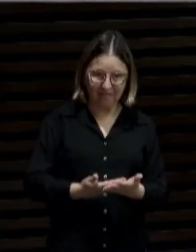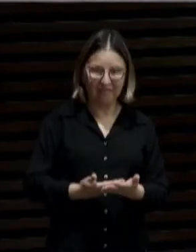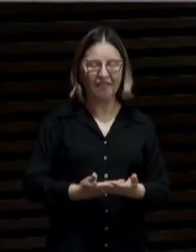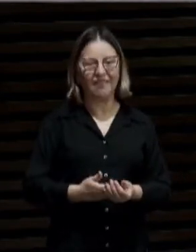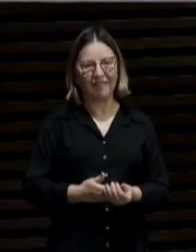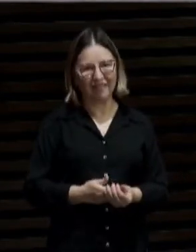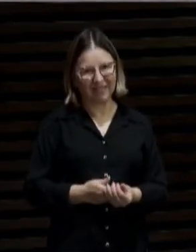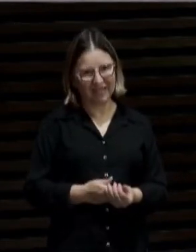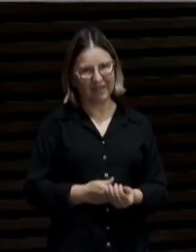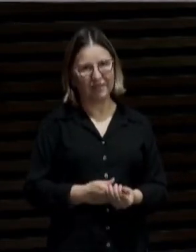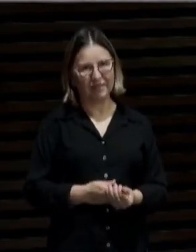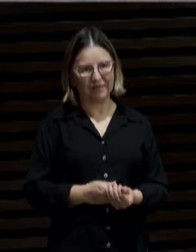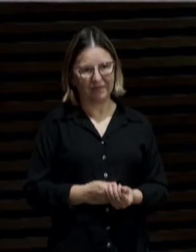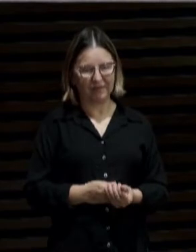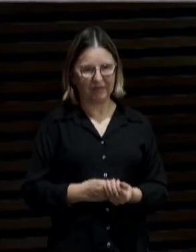eu te amo tanto.